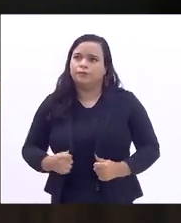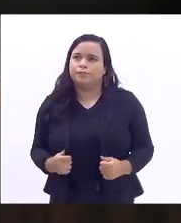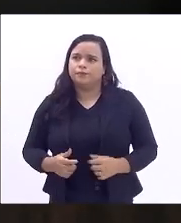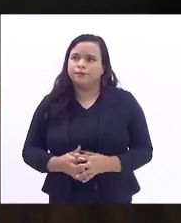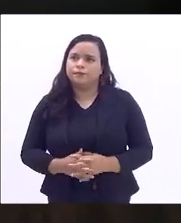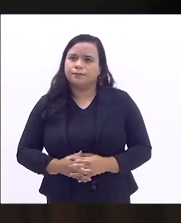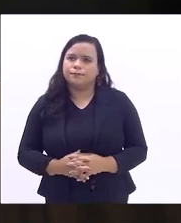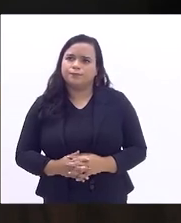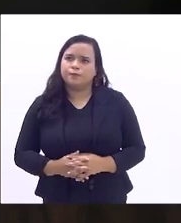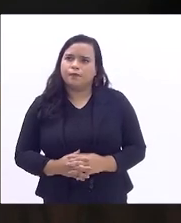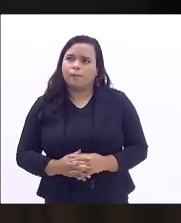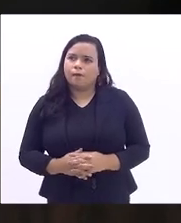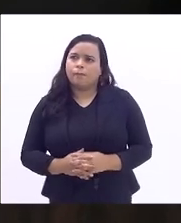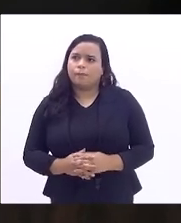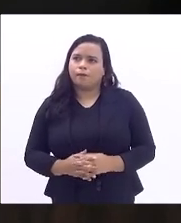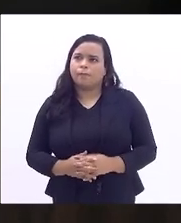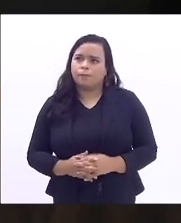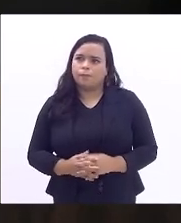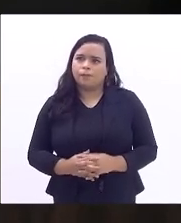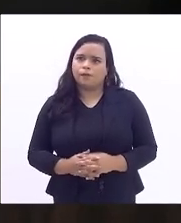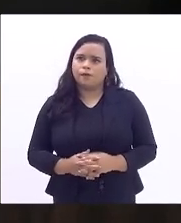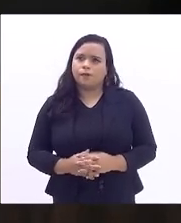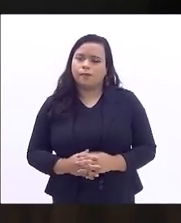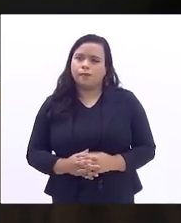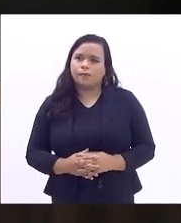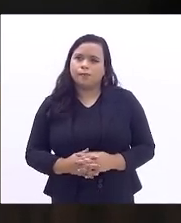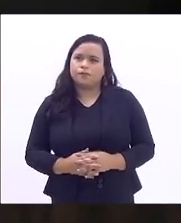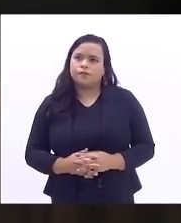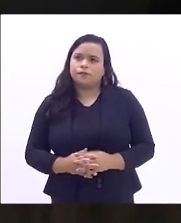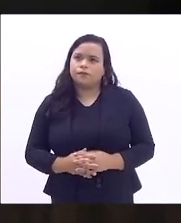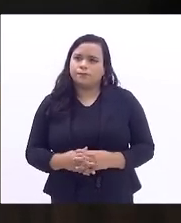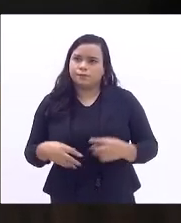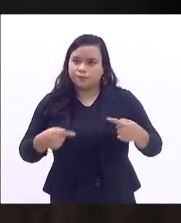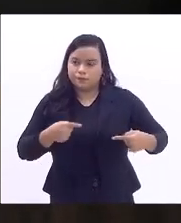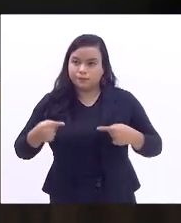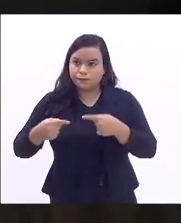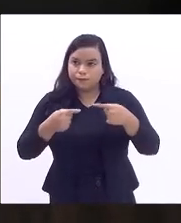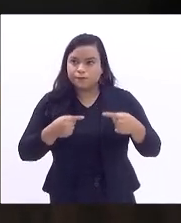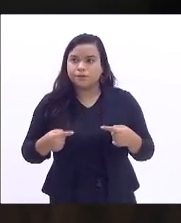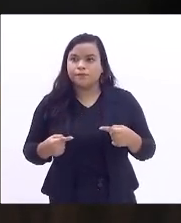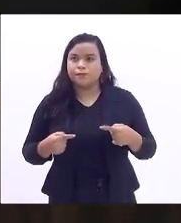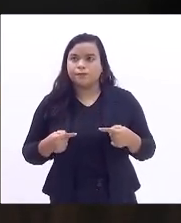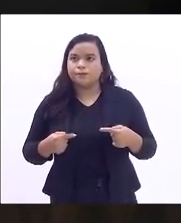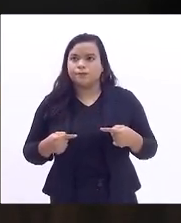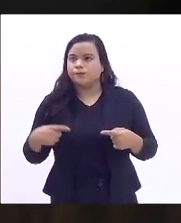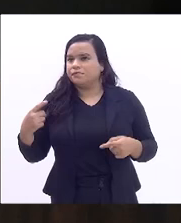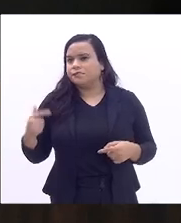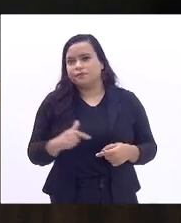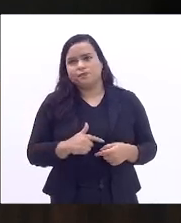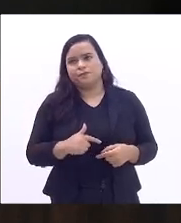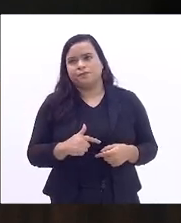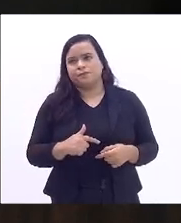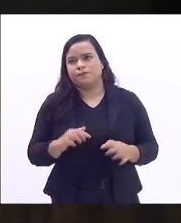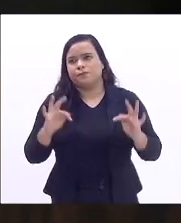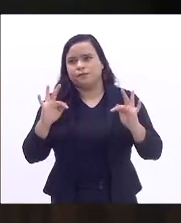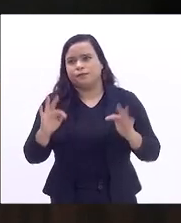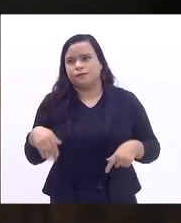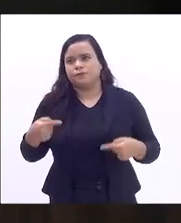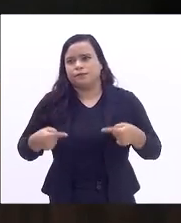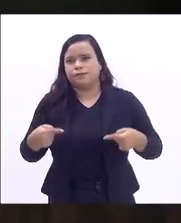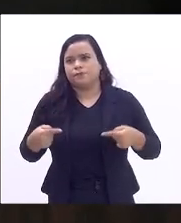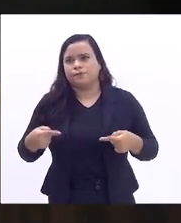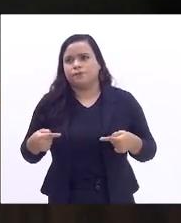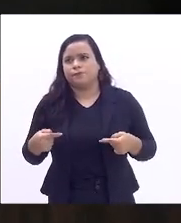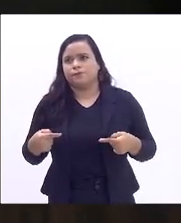E aí e em em discussão não havendo Quem Queira discutir encerrada a